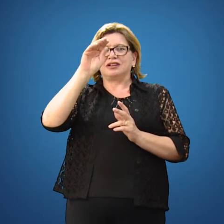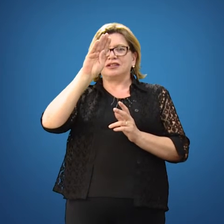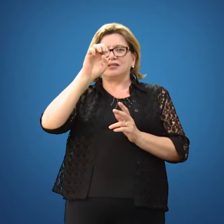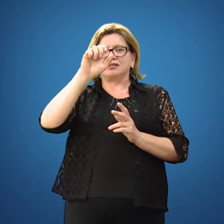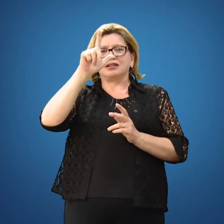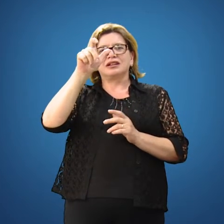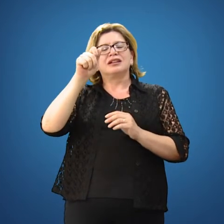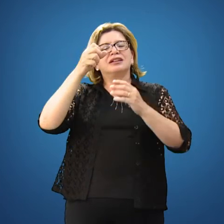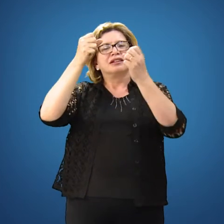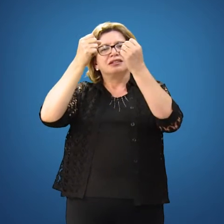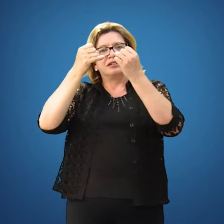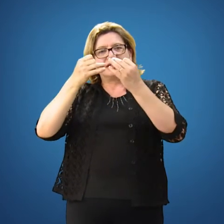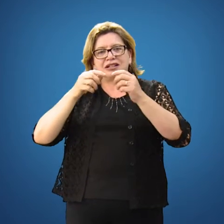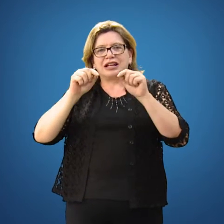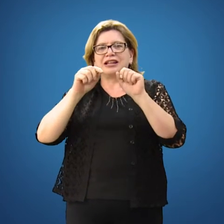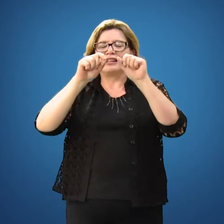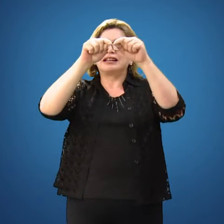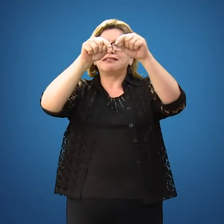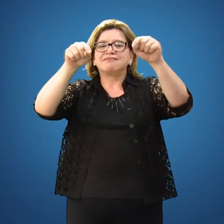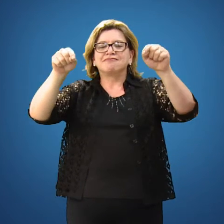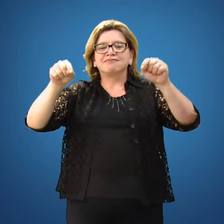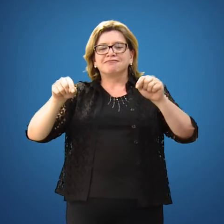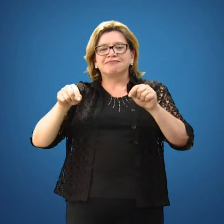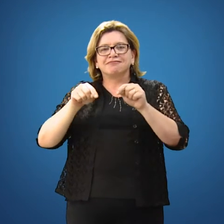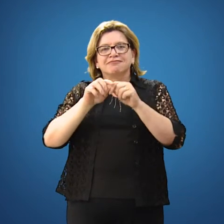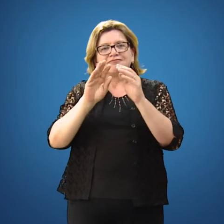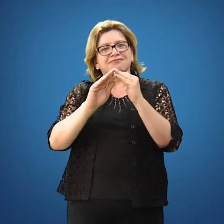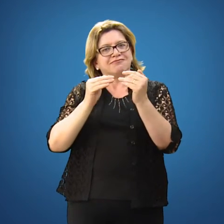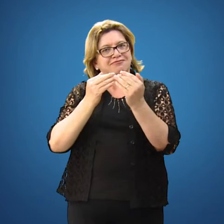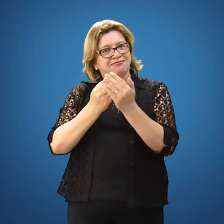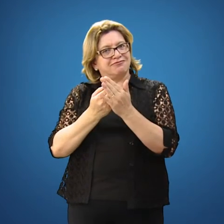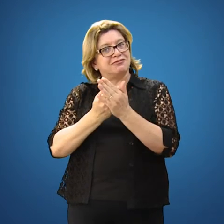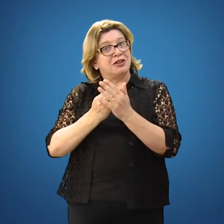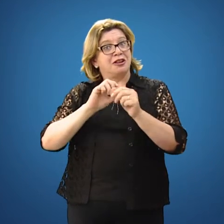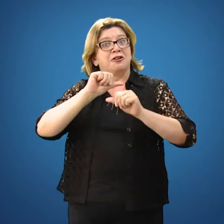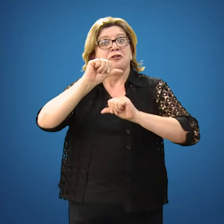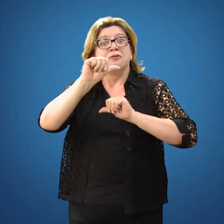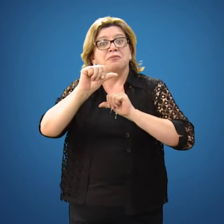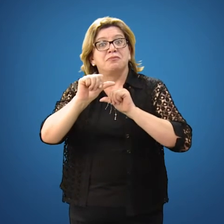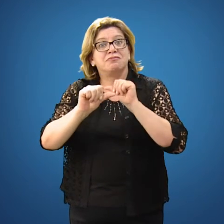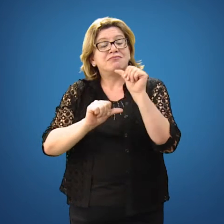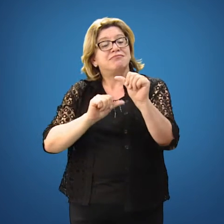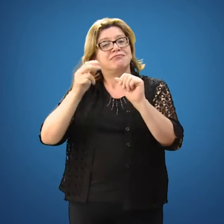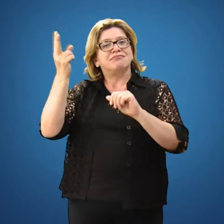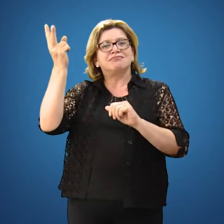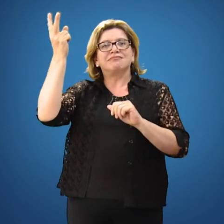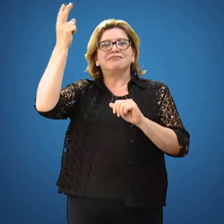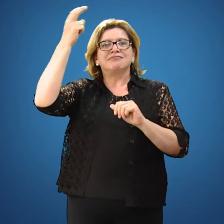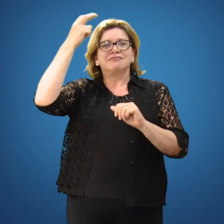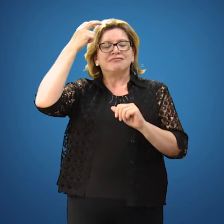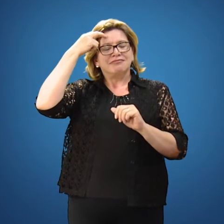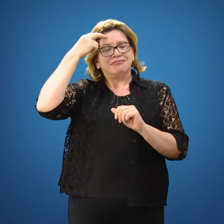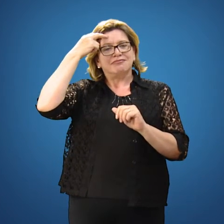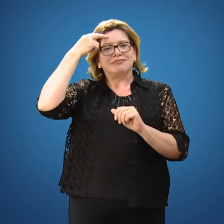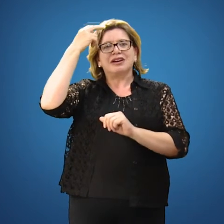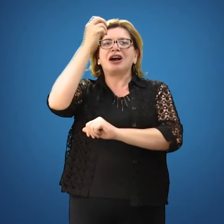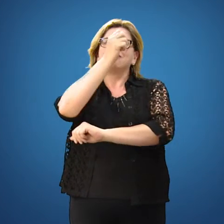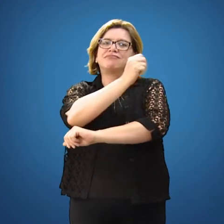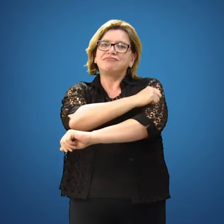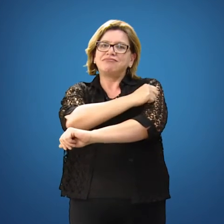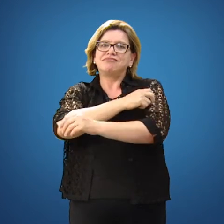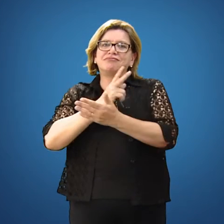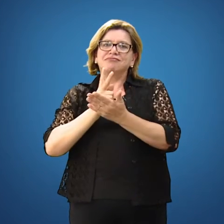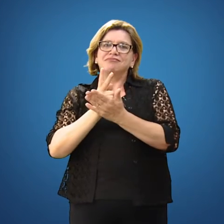diz o seguinte, que a sala de aula ela é transformada em uma cultura, em que o aluno irá